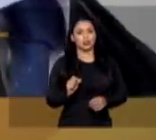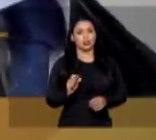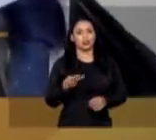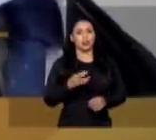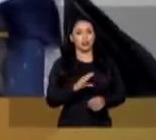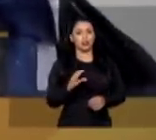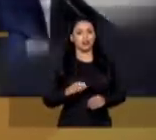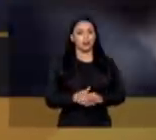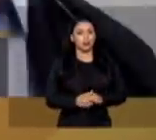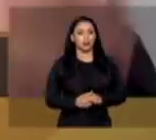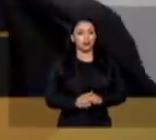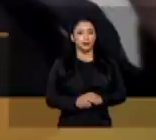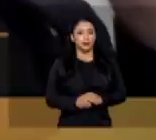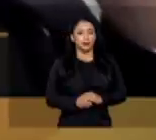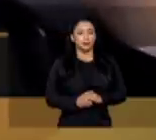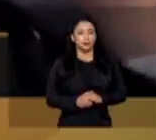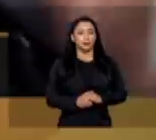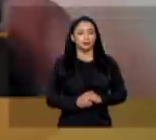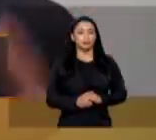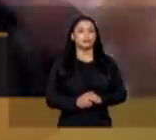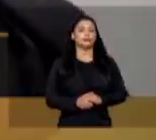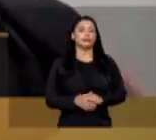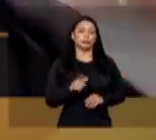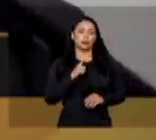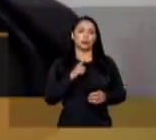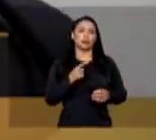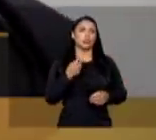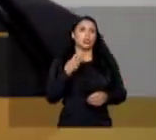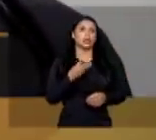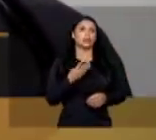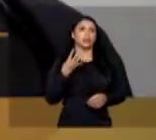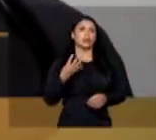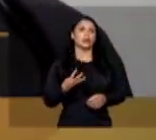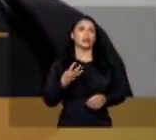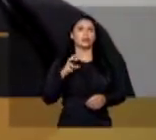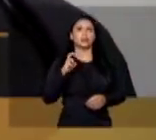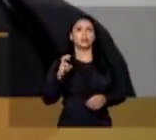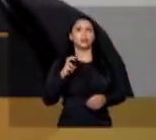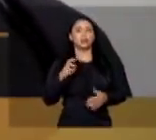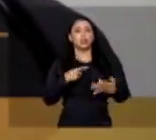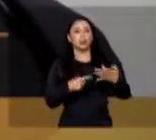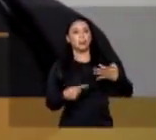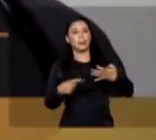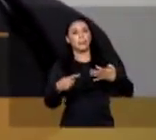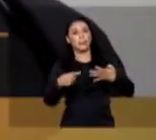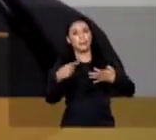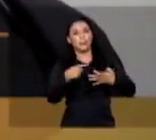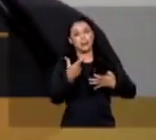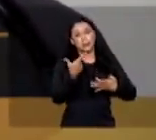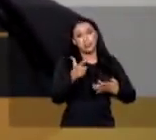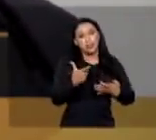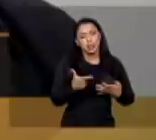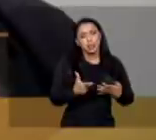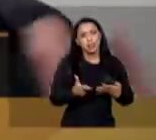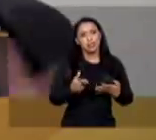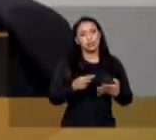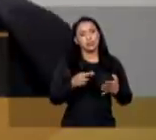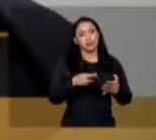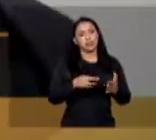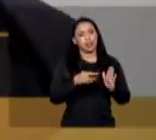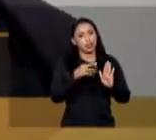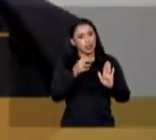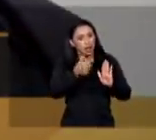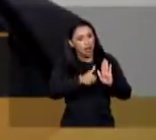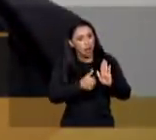HC 164-493. Do contrário, criaremos uma terceira, quarta ou quinta instância recursal sem previsão regimental, de forma incompatível